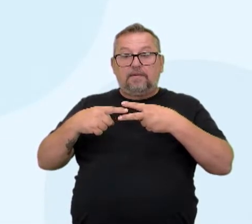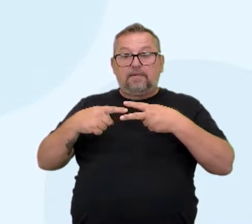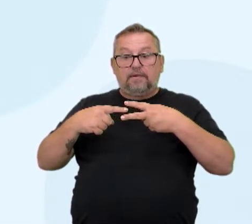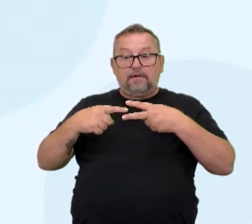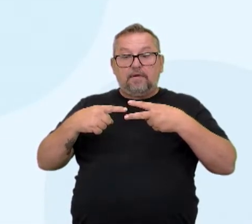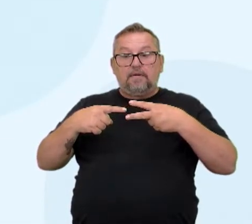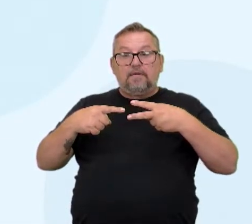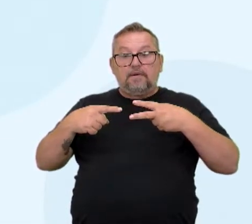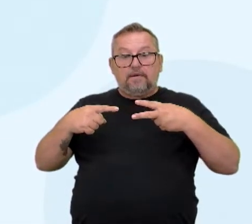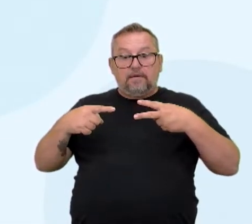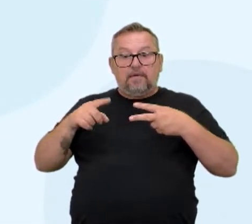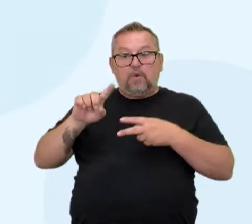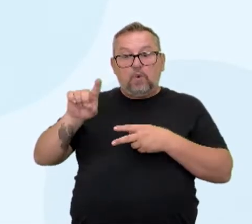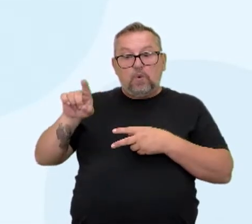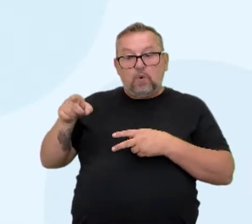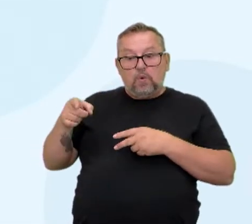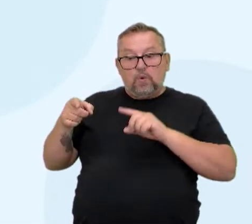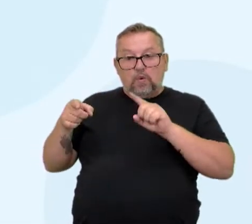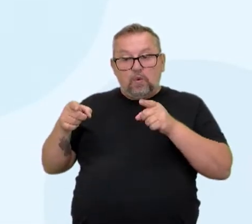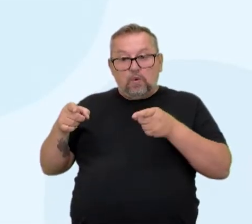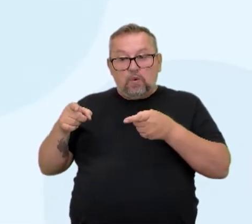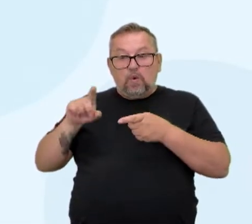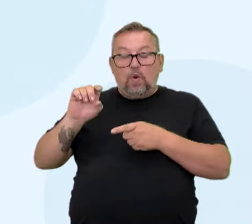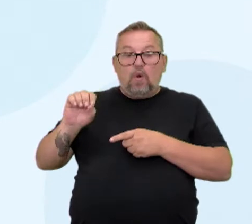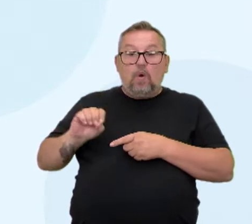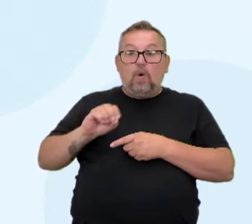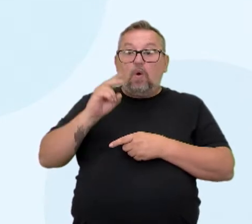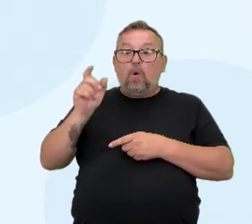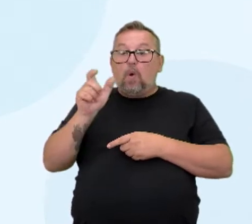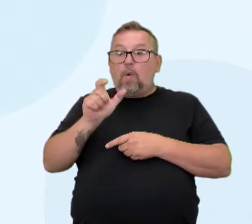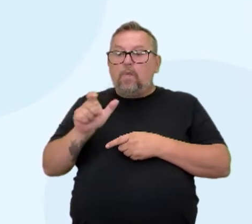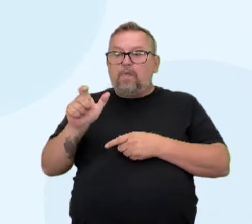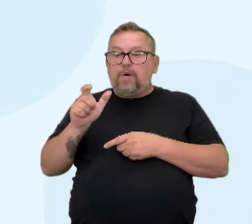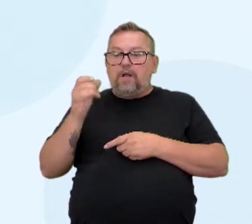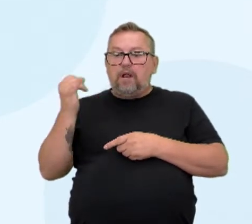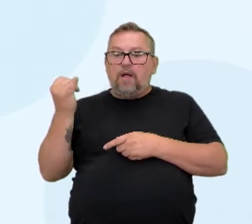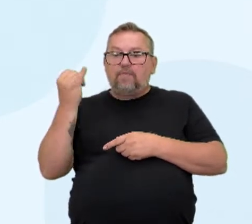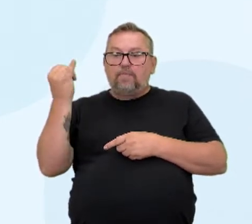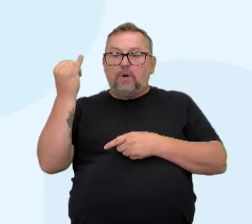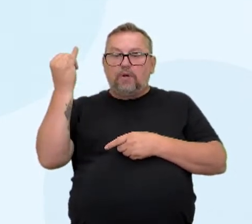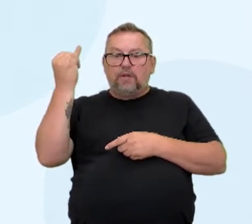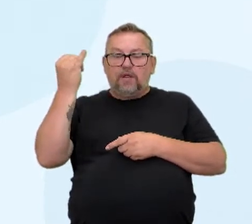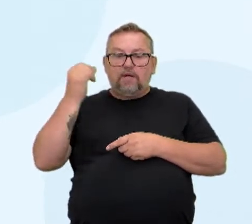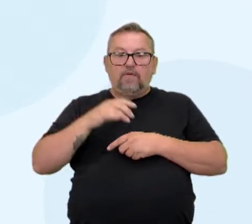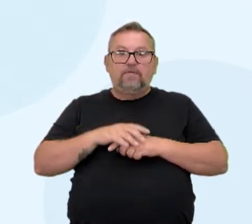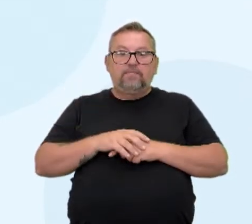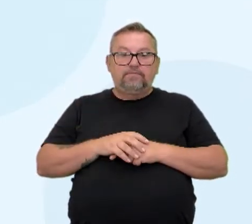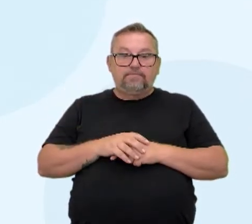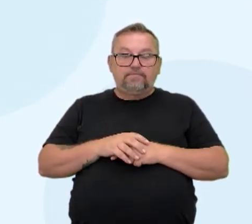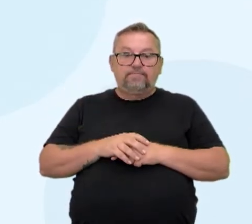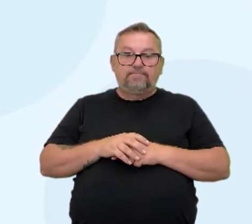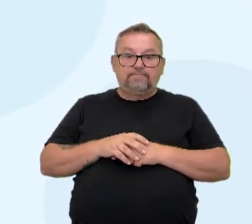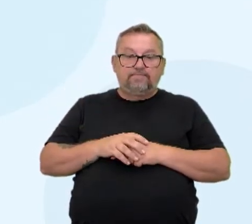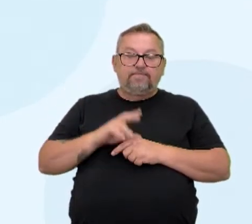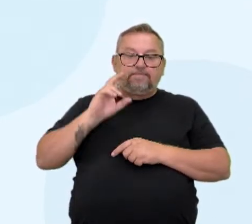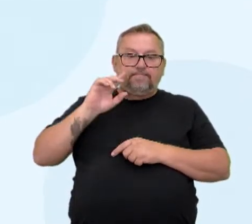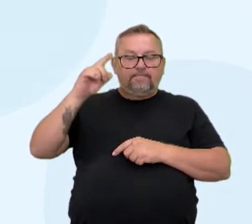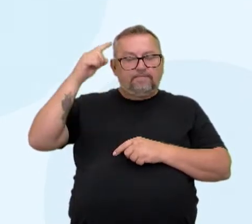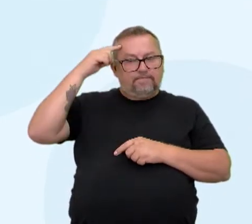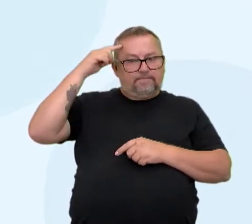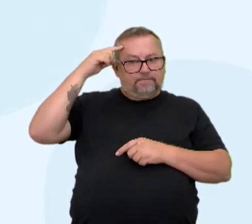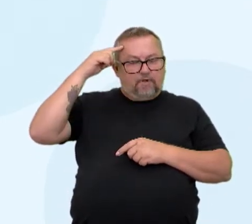linhas e curvas, ou palavra-chave que liga. Ele vai ligar as caixinhas, que liga a